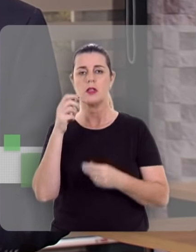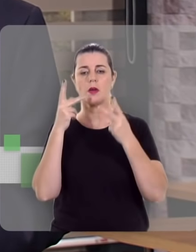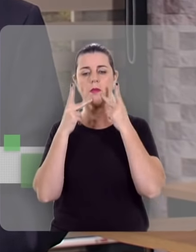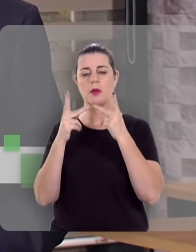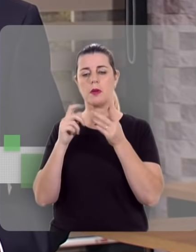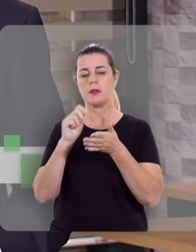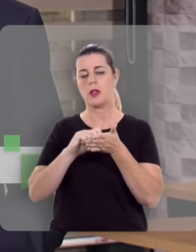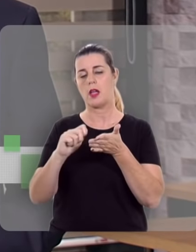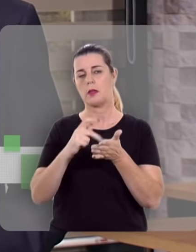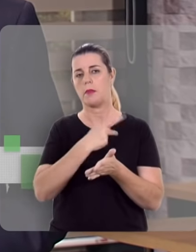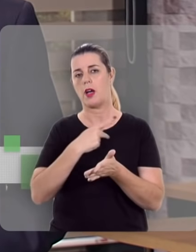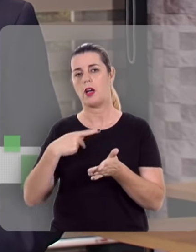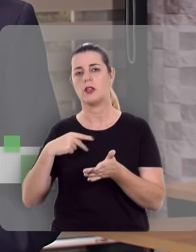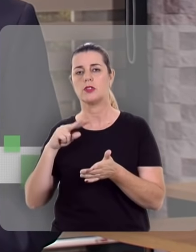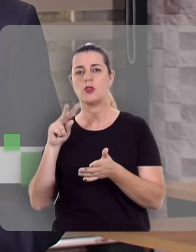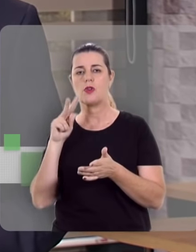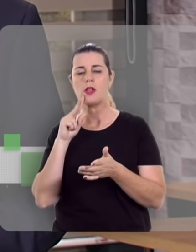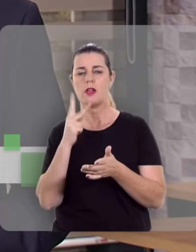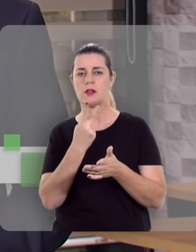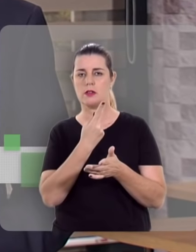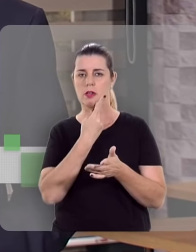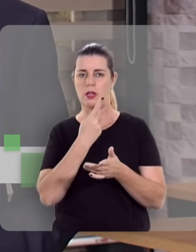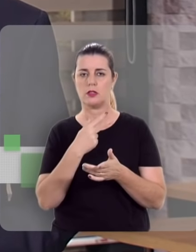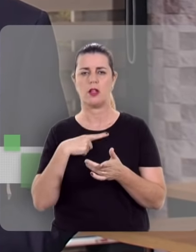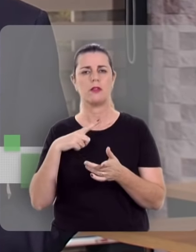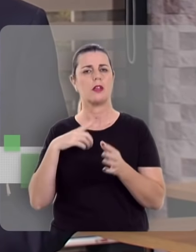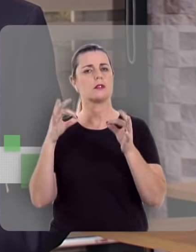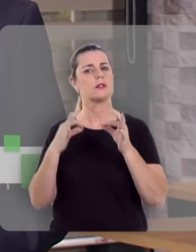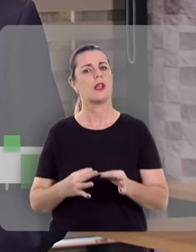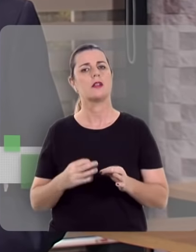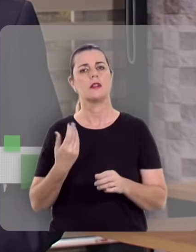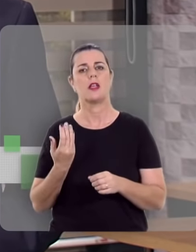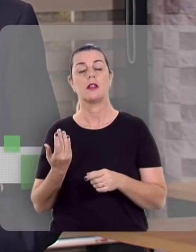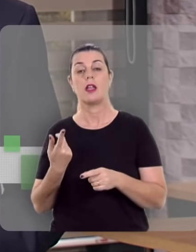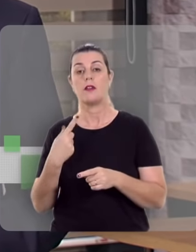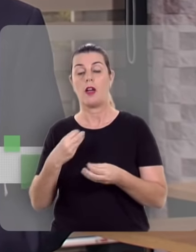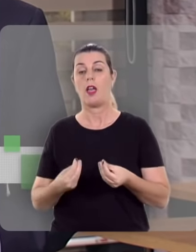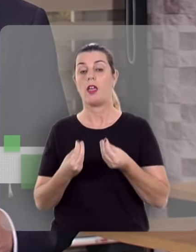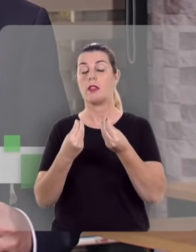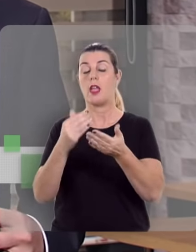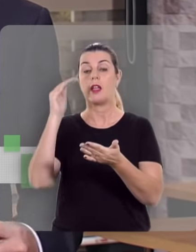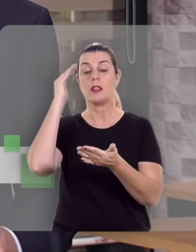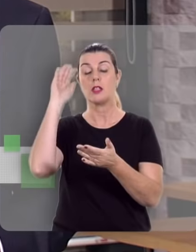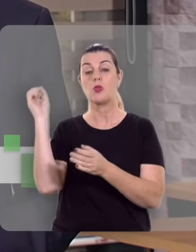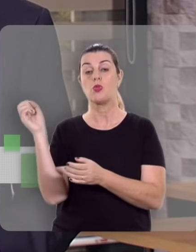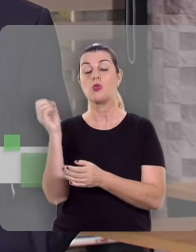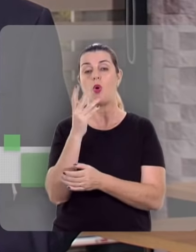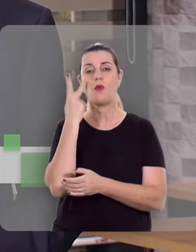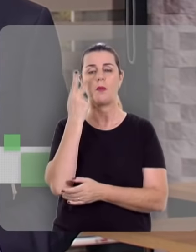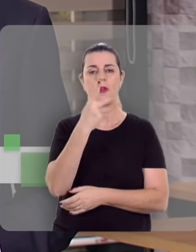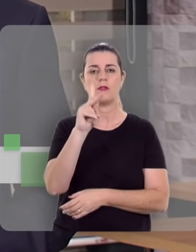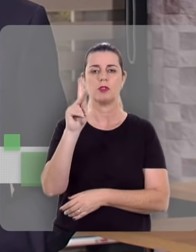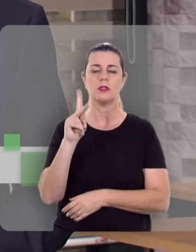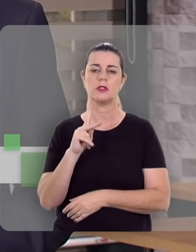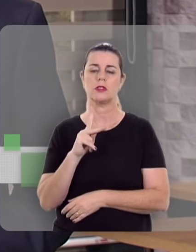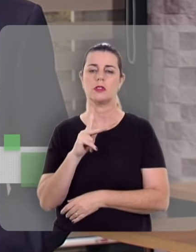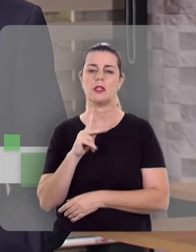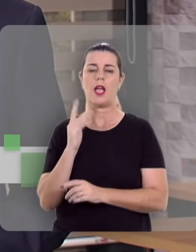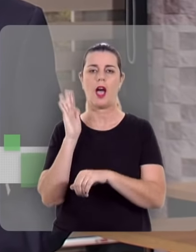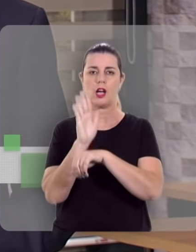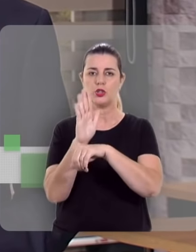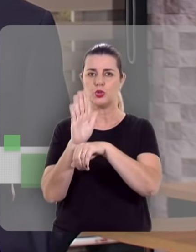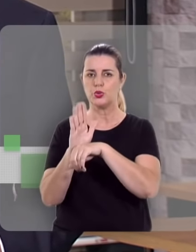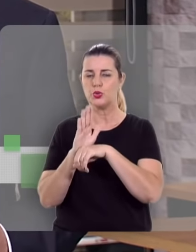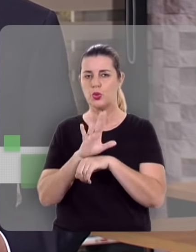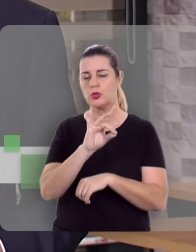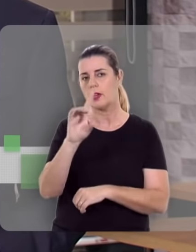mensagens escritas pelo reverendo Hernandes Dias Lopes, que eu tenho convicção trarão um novo entendimento para você e vão